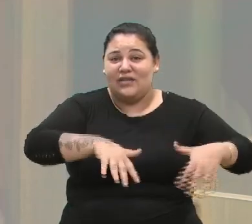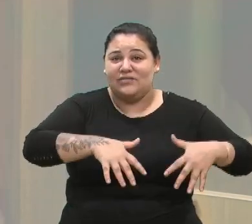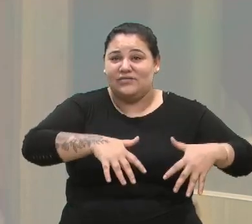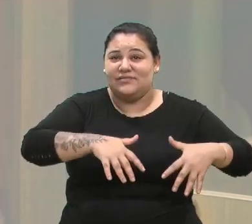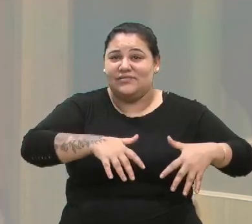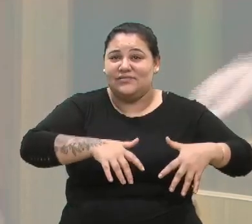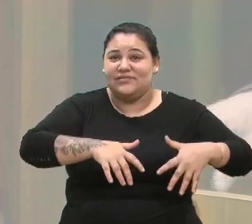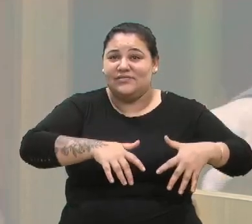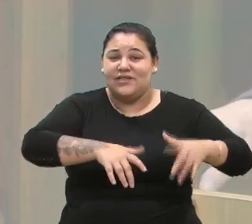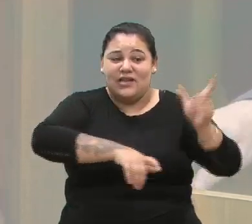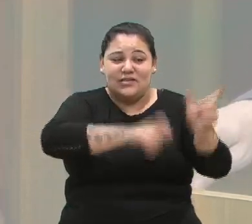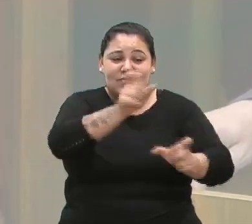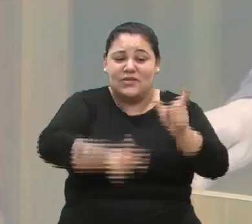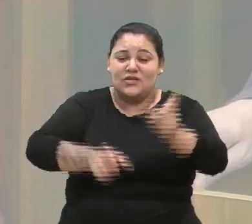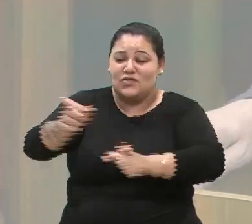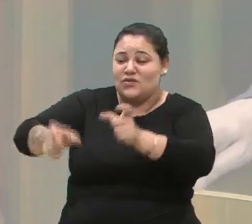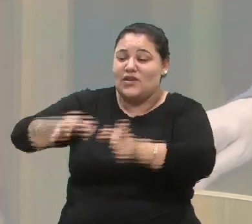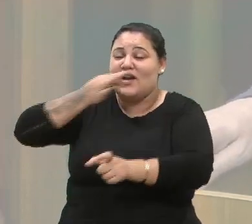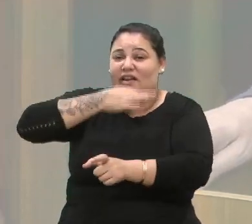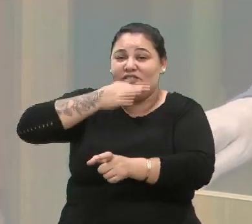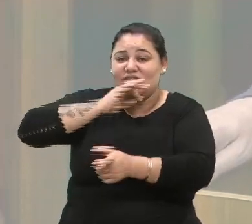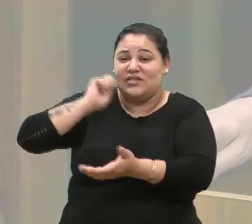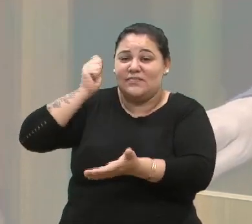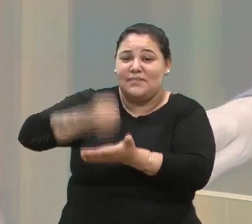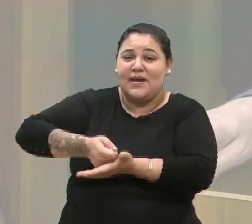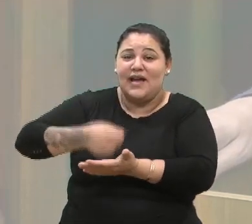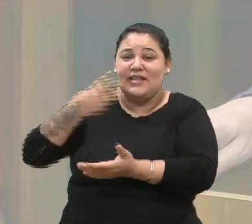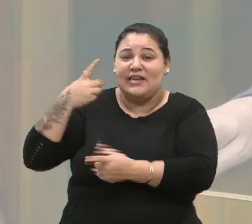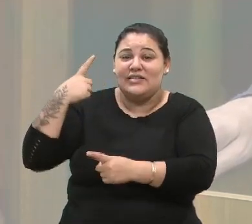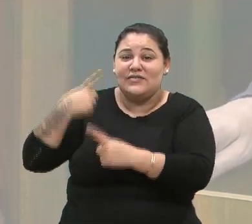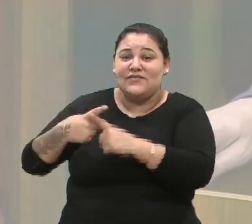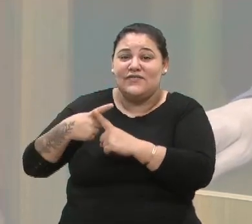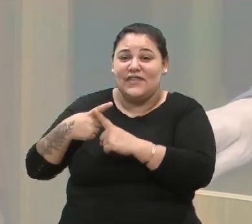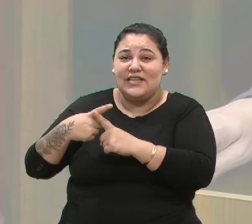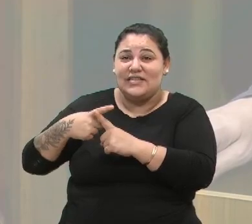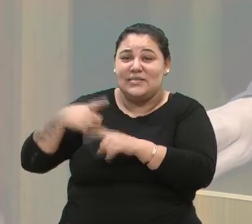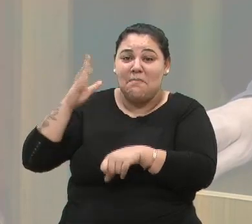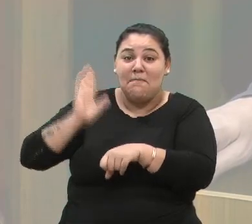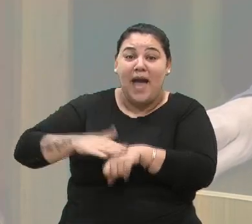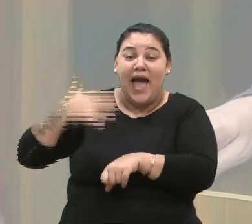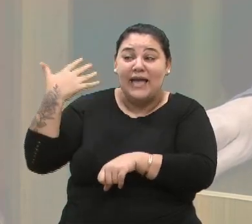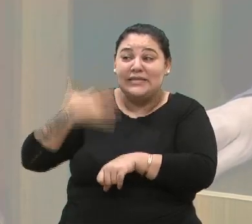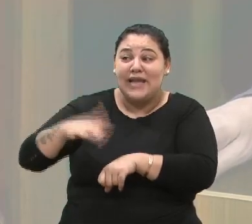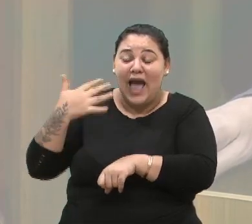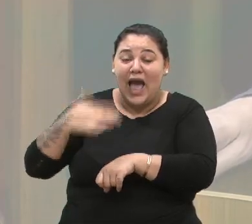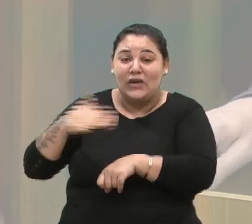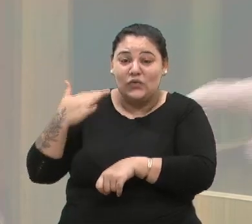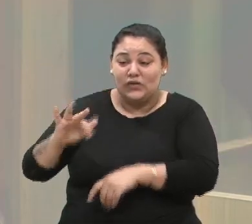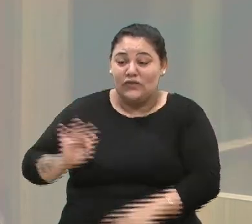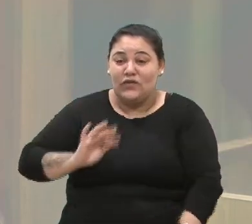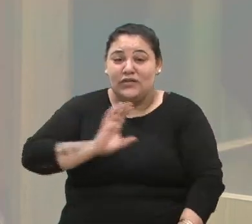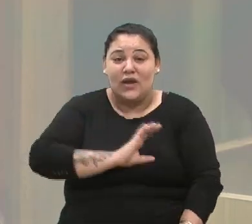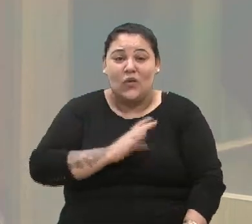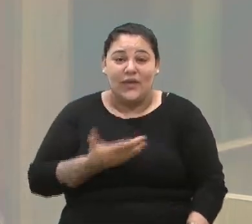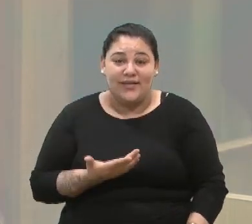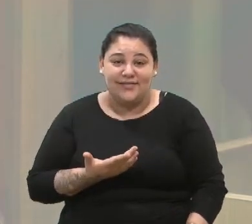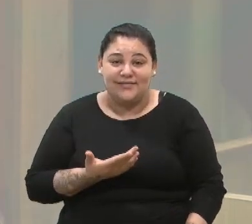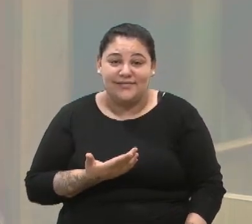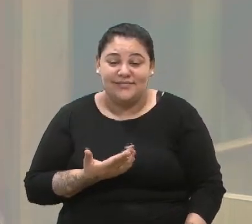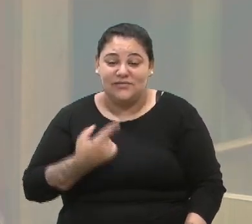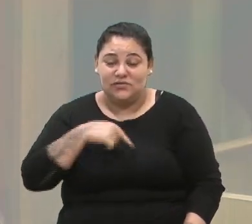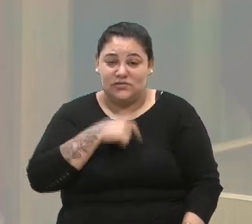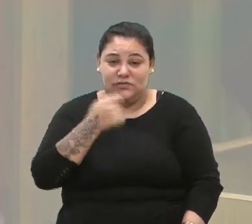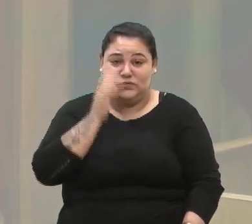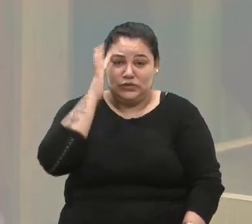3 vezes mais caro que Flores da Cunha para coletar o lixo. 3 vezes mais caro. Então nós temos que tomar uma decisão